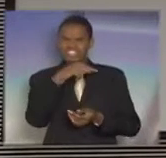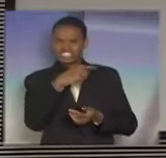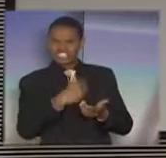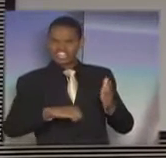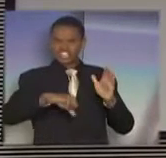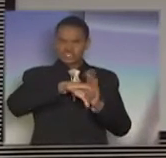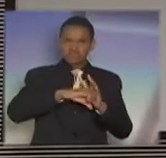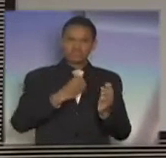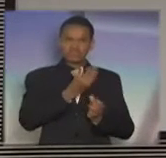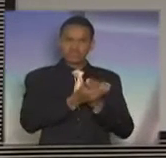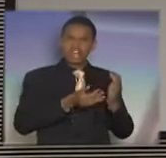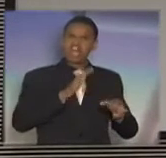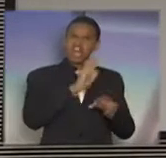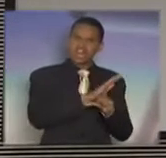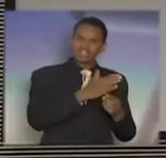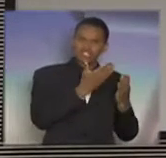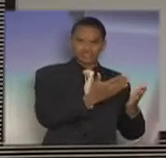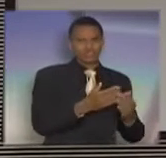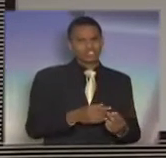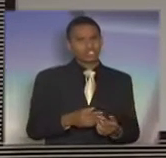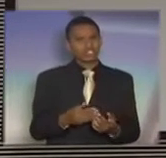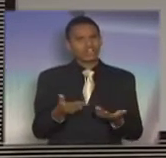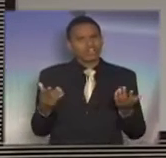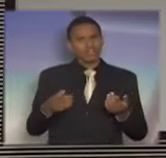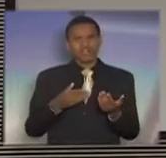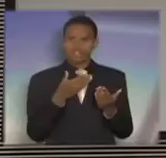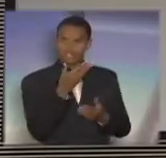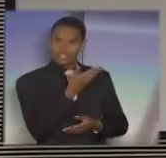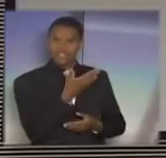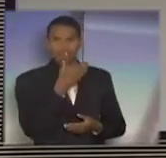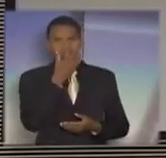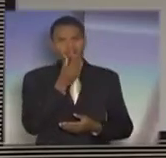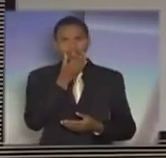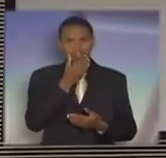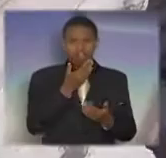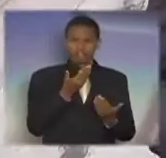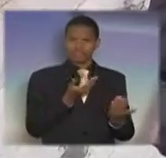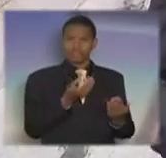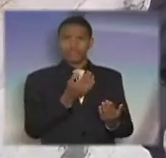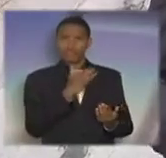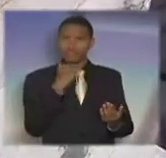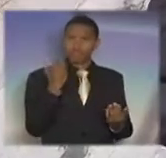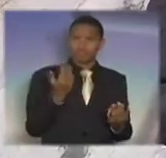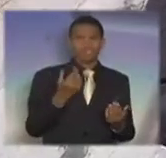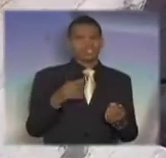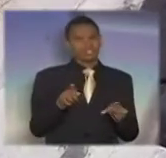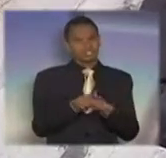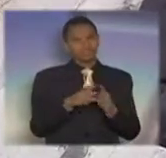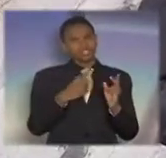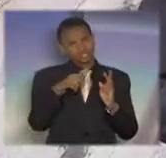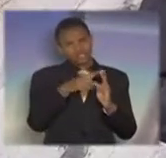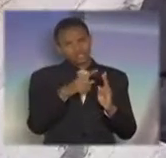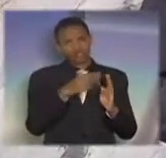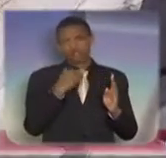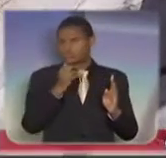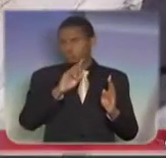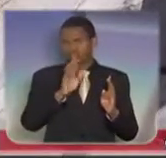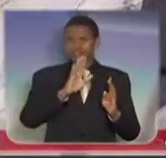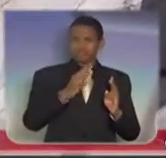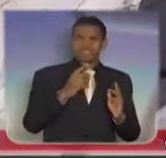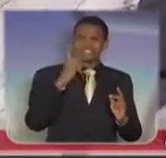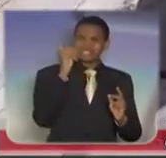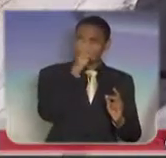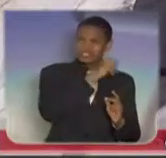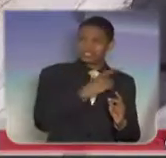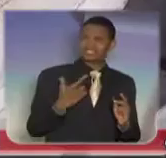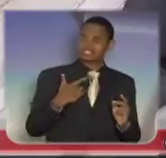vítima se faz da polícia militar sem falar do soldado sanches tentar estado grave vamos jogar para que ele consiga sair dessa dificuldade mas